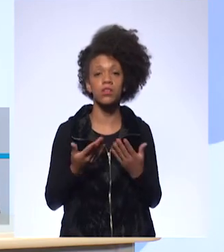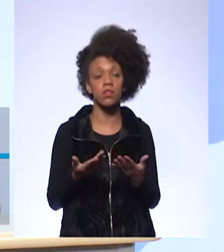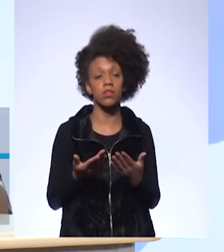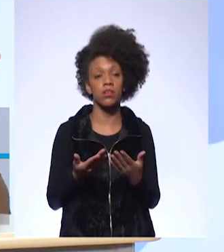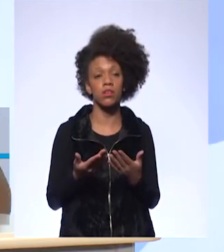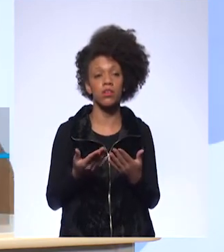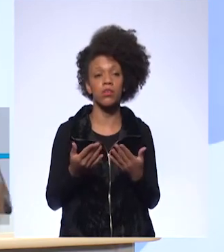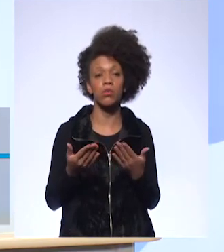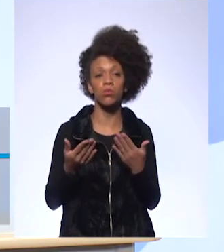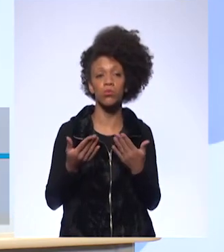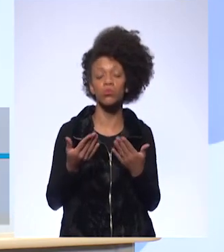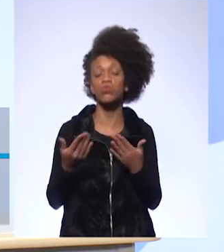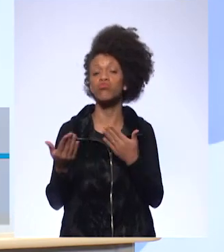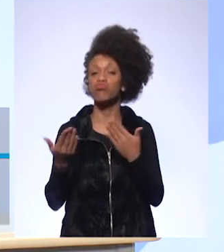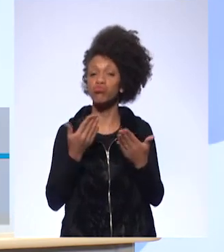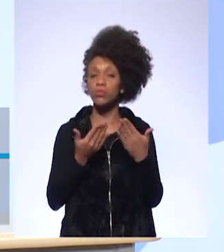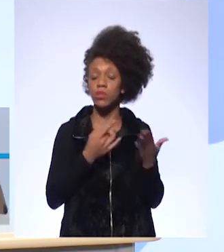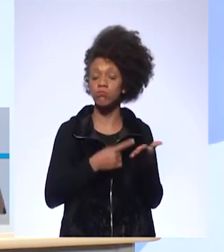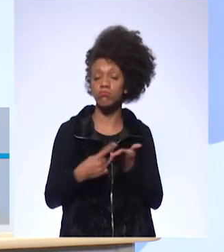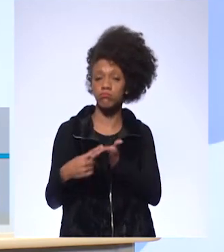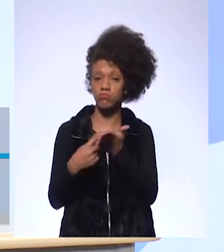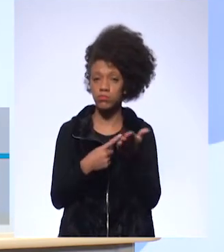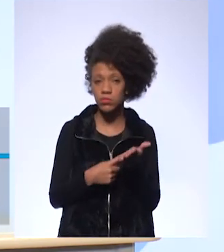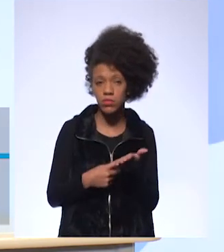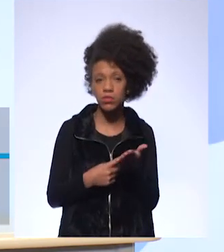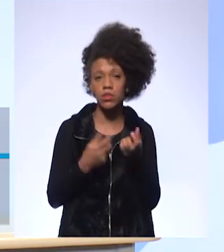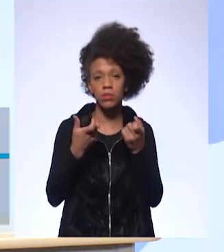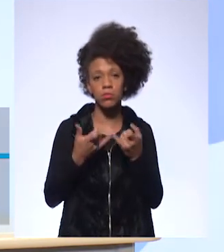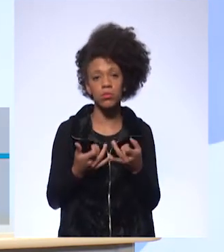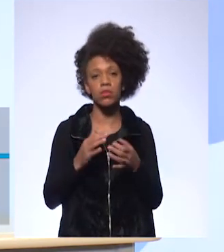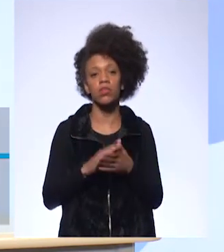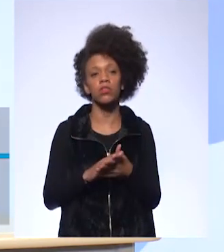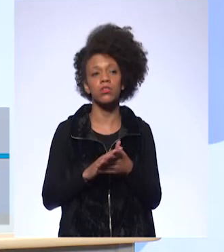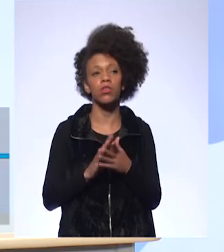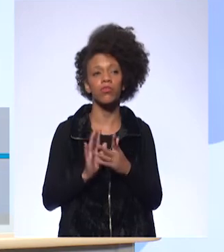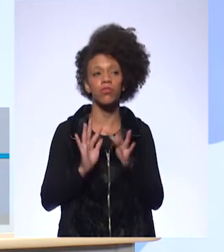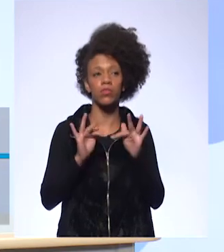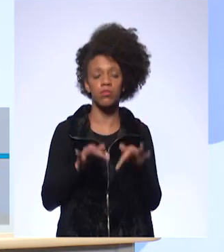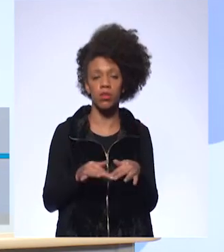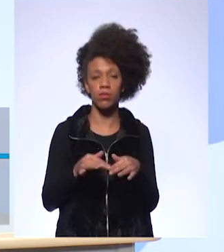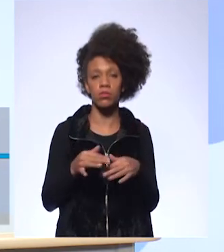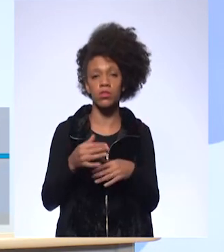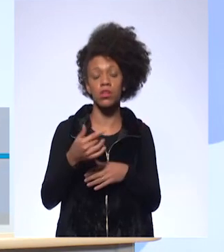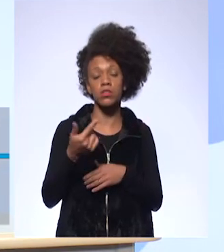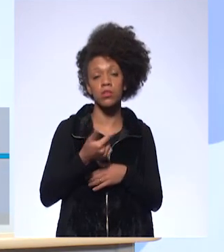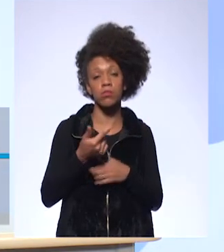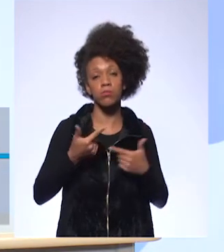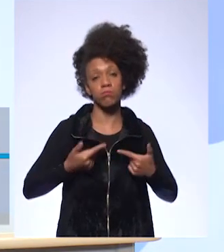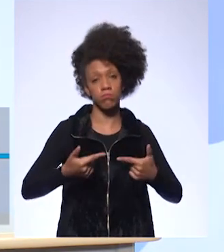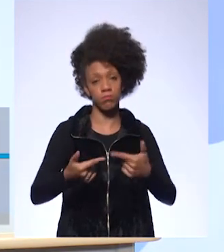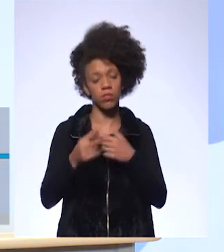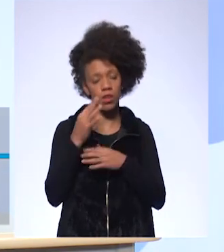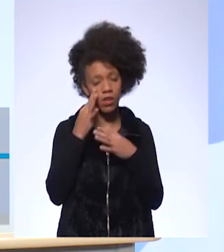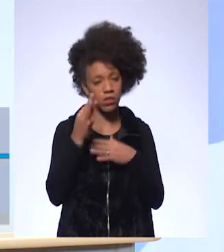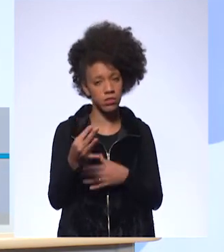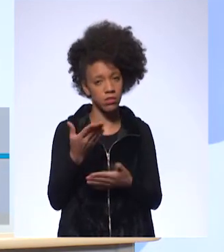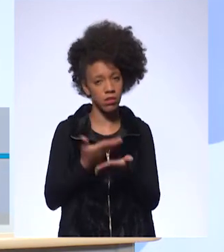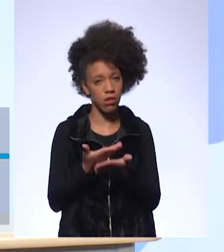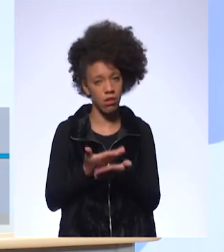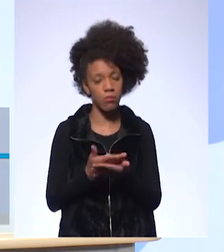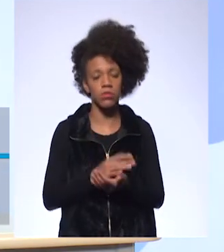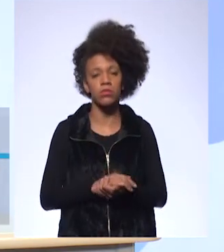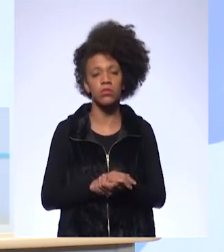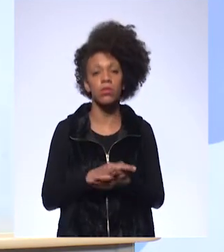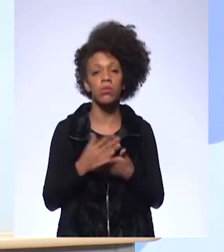tratados, né, que o professor citou vários deles aí nesse período pós-Segunda Guerra Mundial, vamos ver se vocês prestaram atenção na nossa